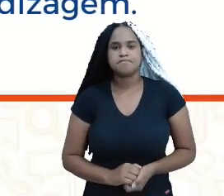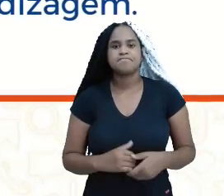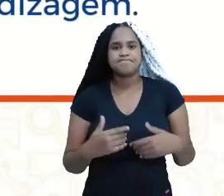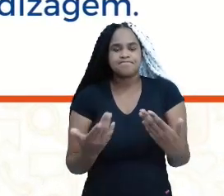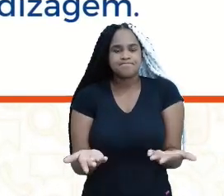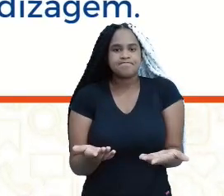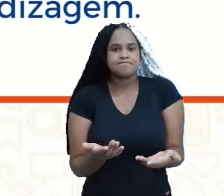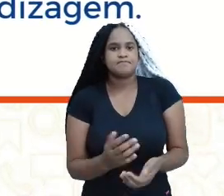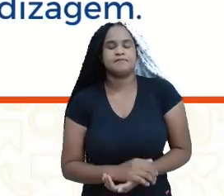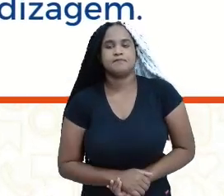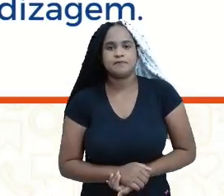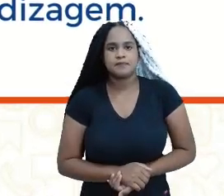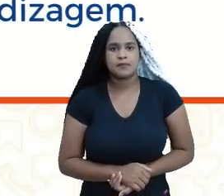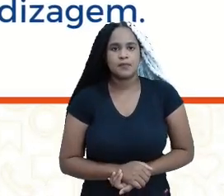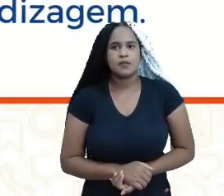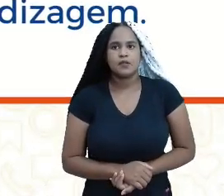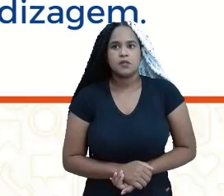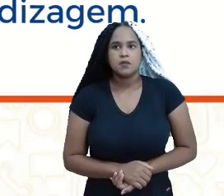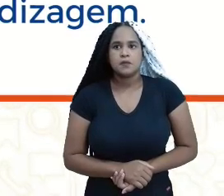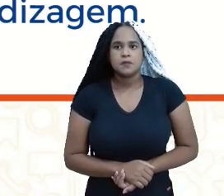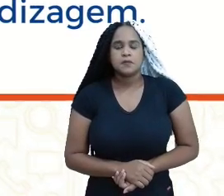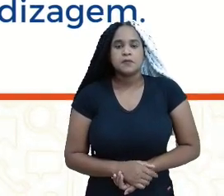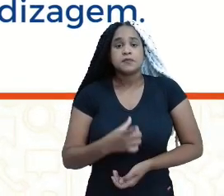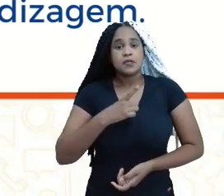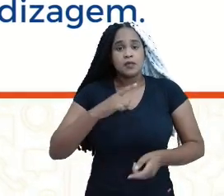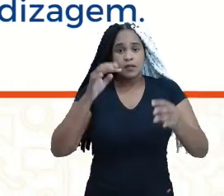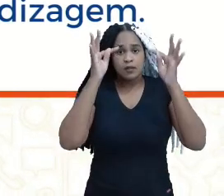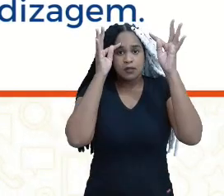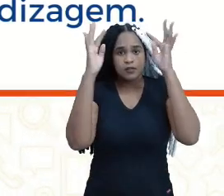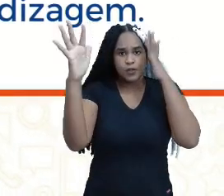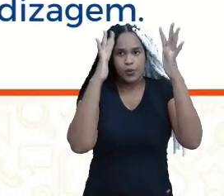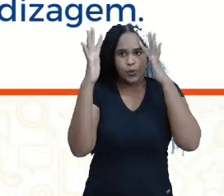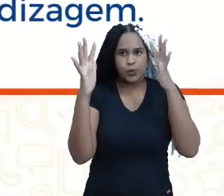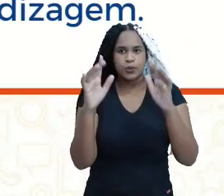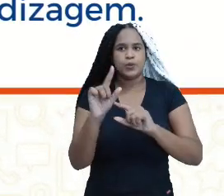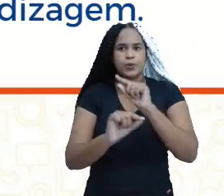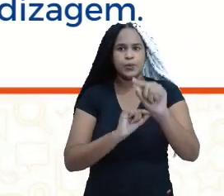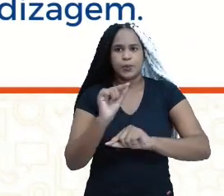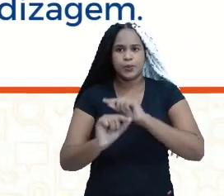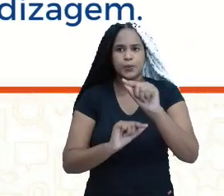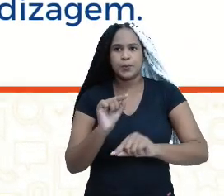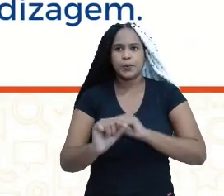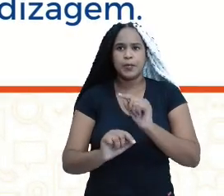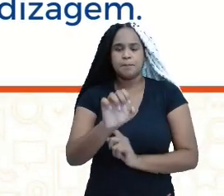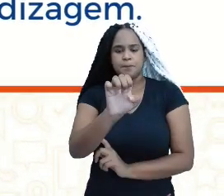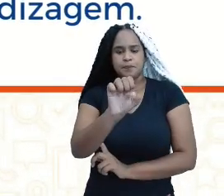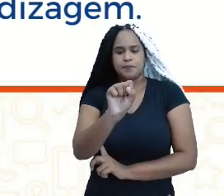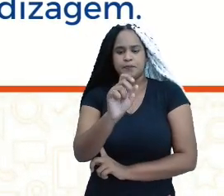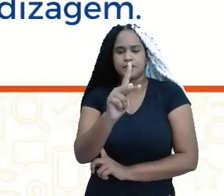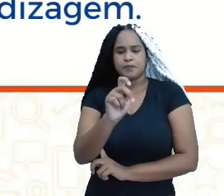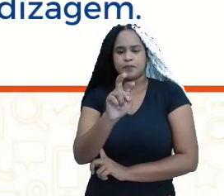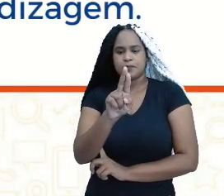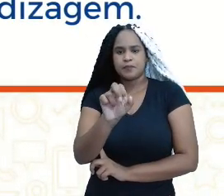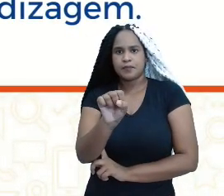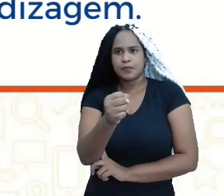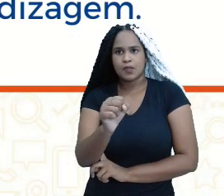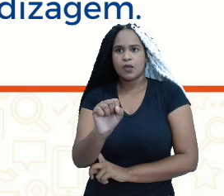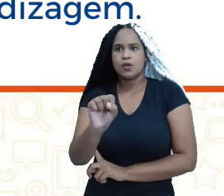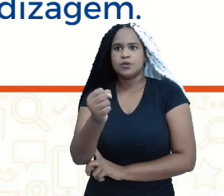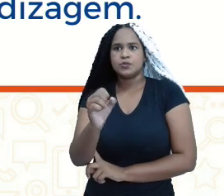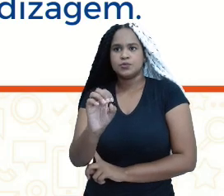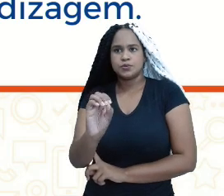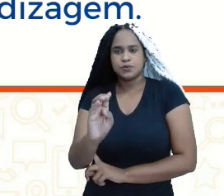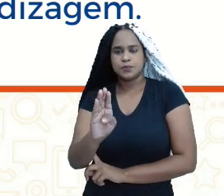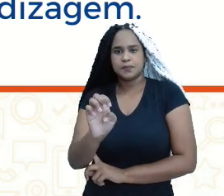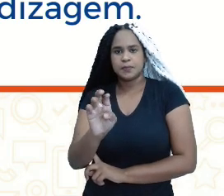Então, existe um modelo teórico chamado esperas sobrepostas, né, que fala justamente dessa